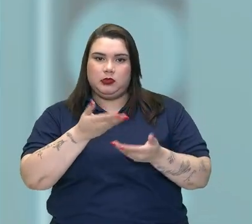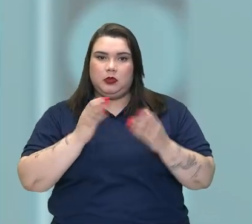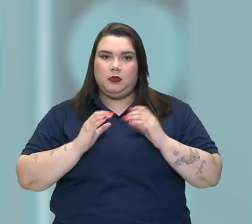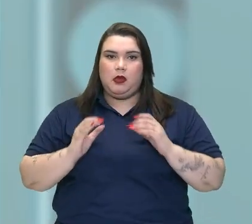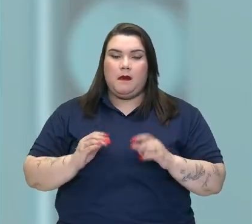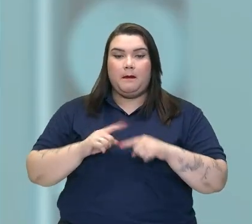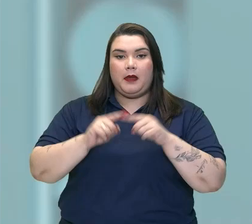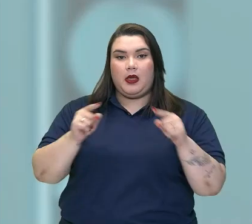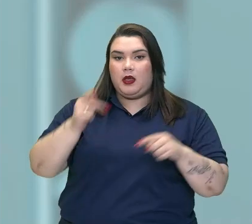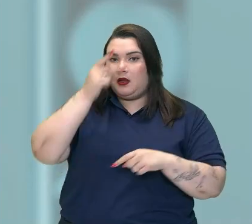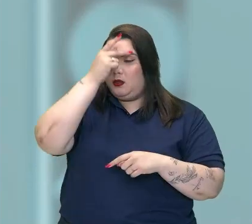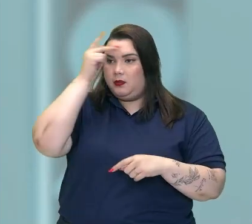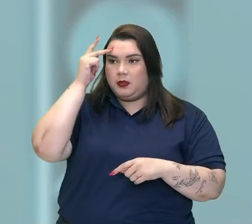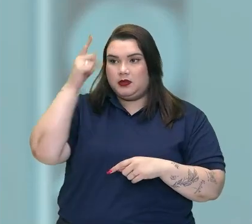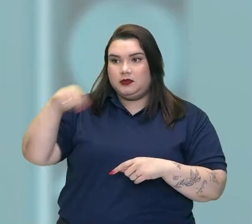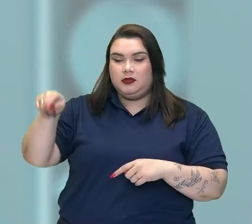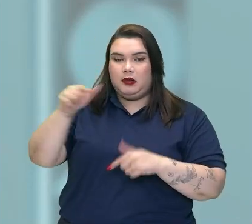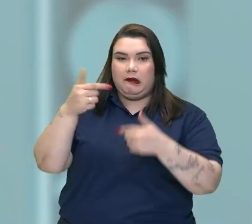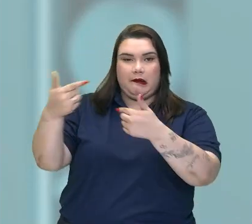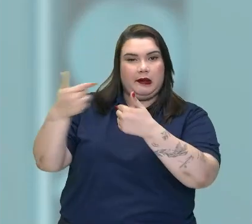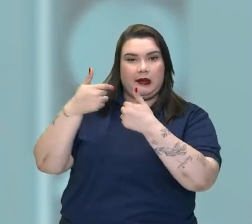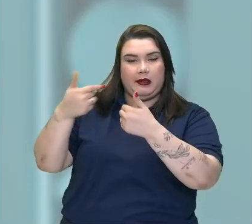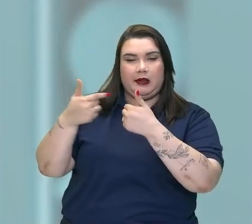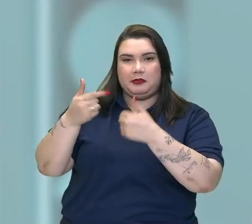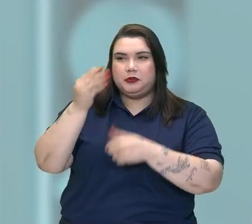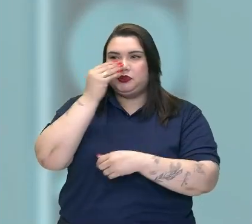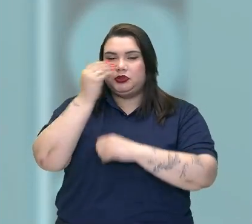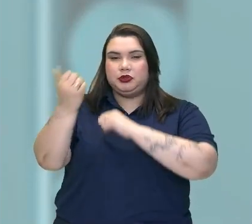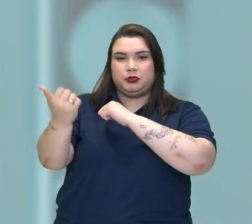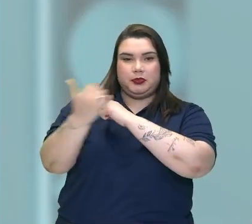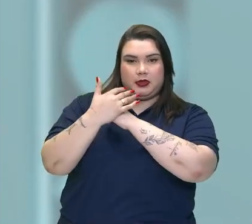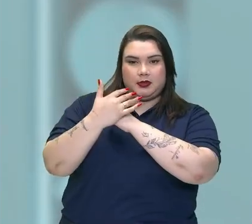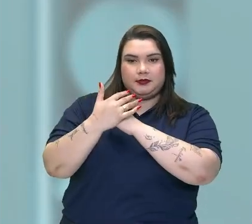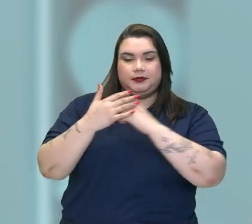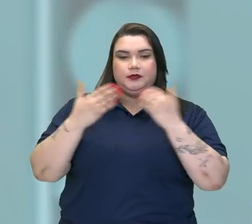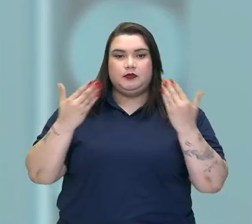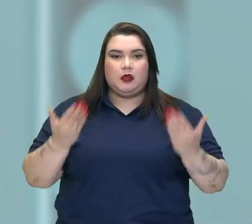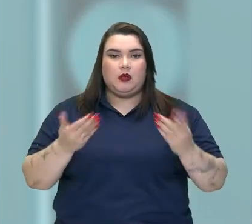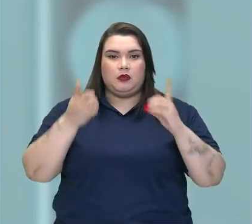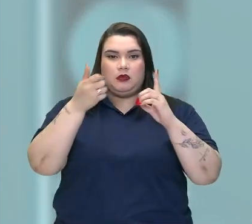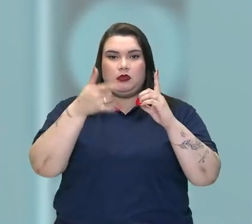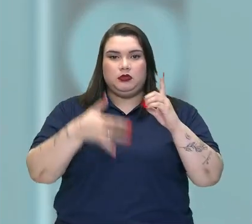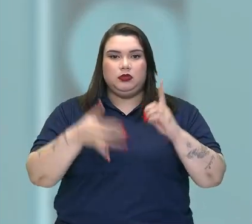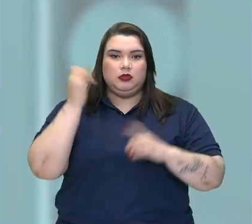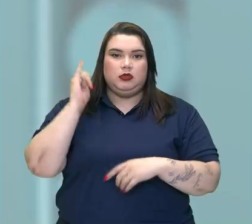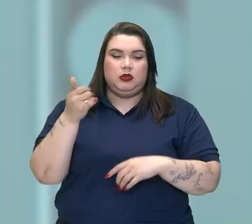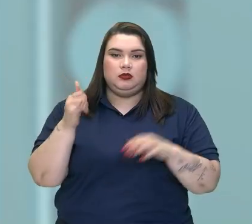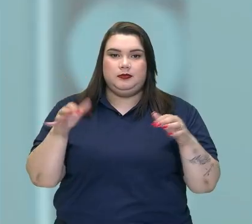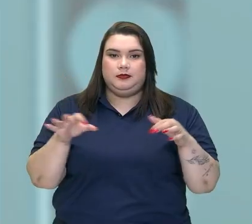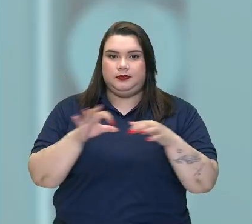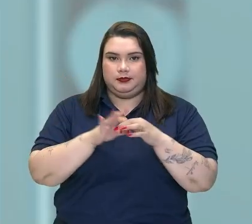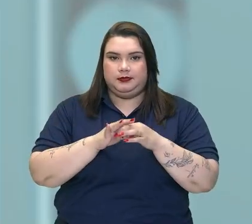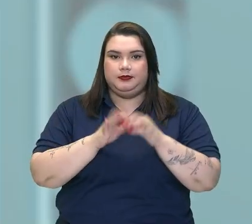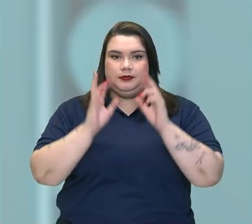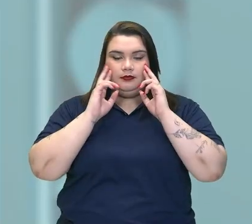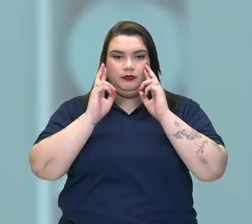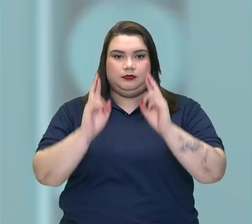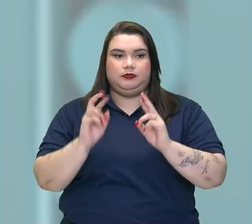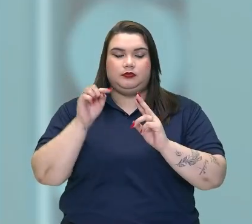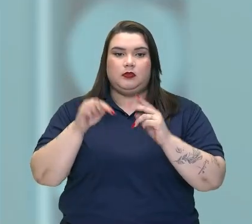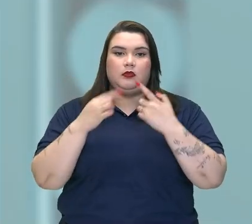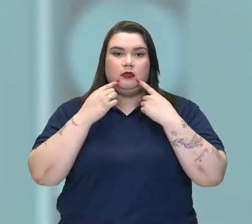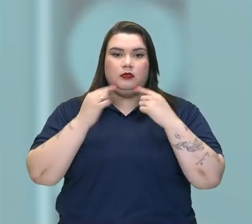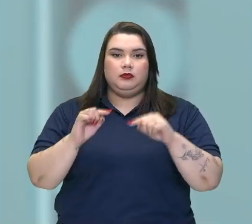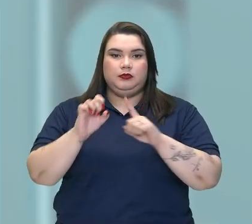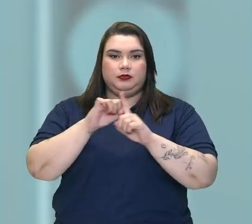que já estavam, que tinham esse contato, desprezavam. Então, a gente tem uma descrição e uma narração a respeito dessa crítica social